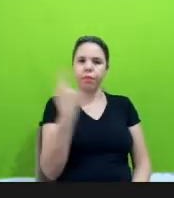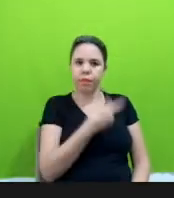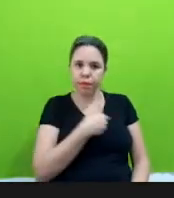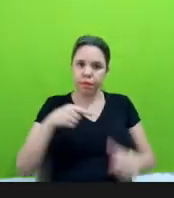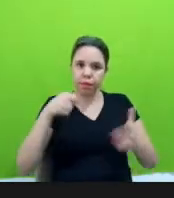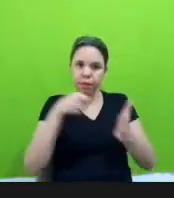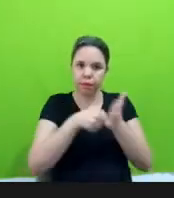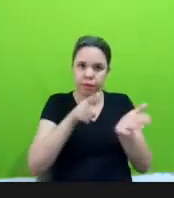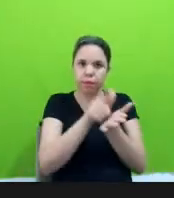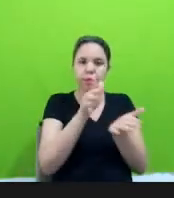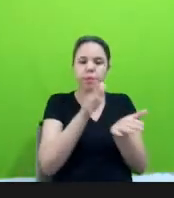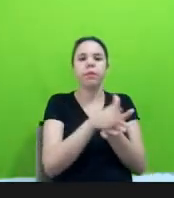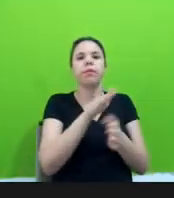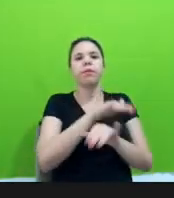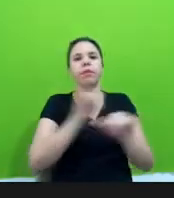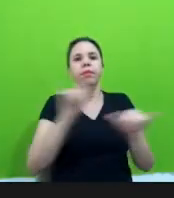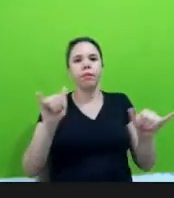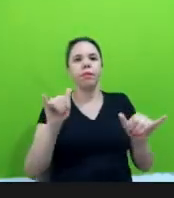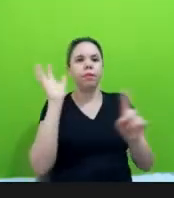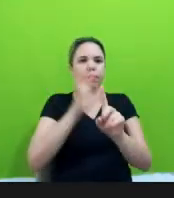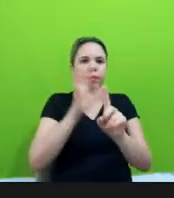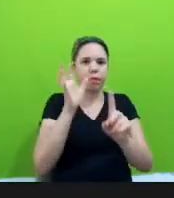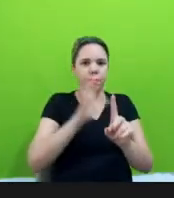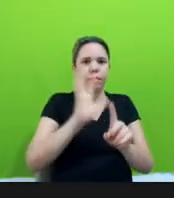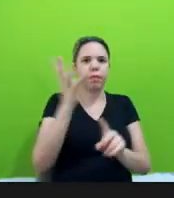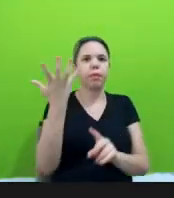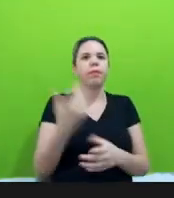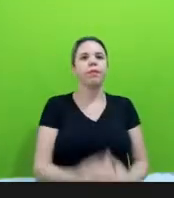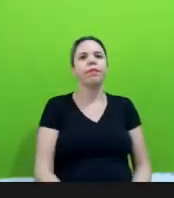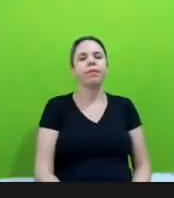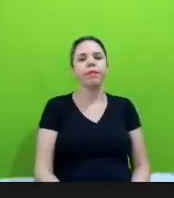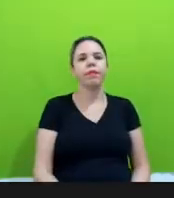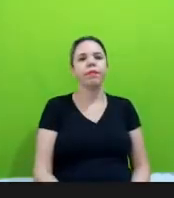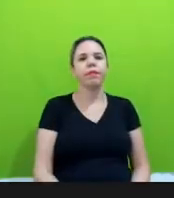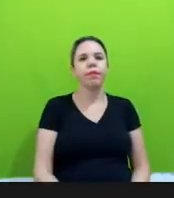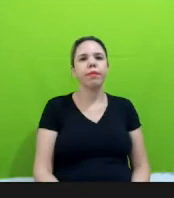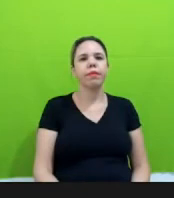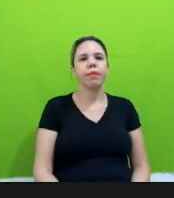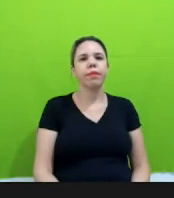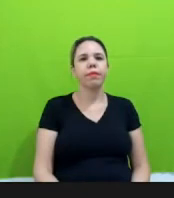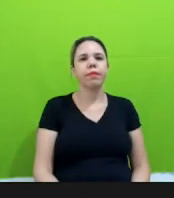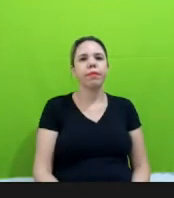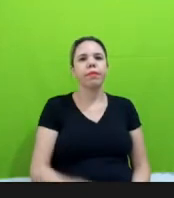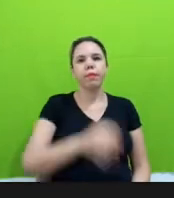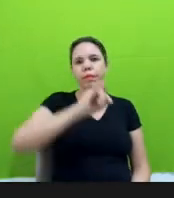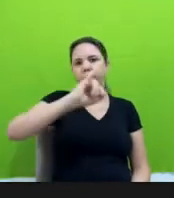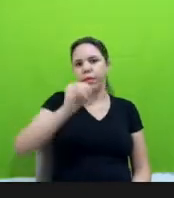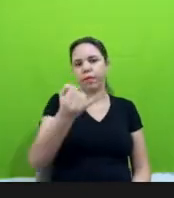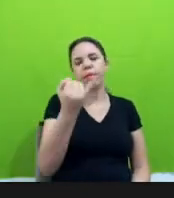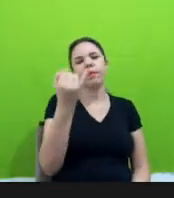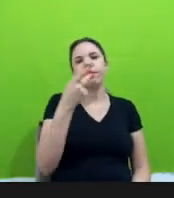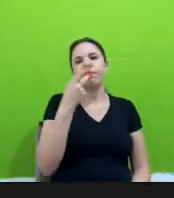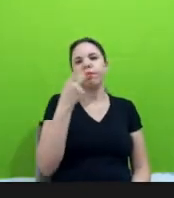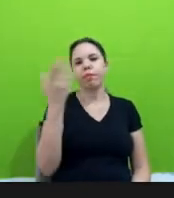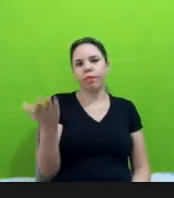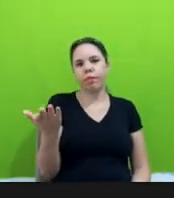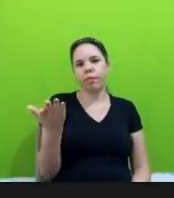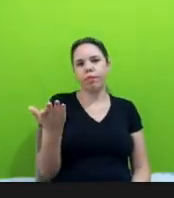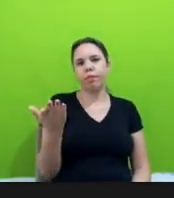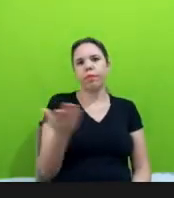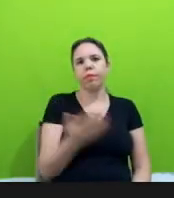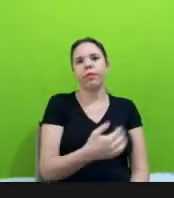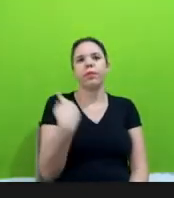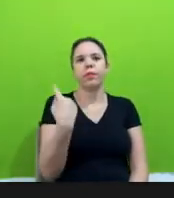não funciona para pressionar para que ela funcione, né? Então, já aproveitando a deixa, o Léo mencionou nosso